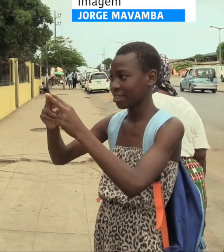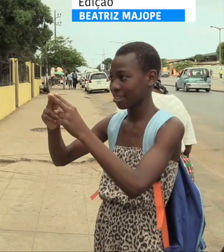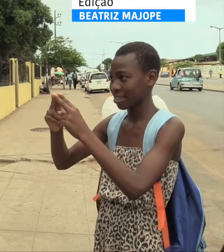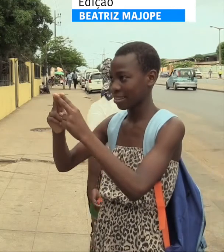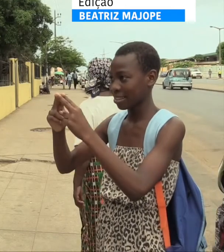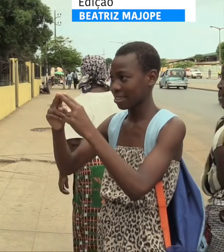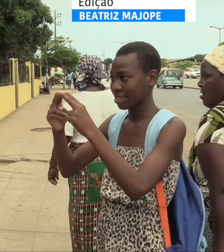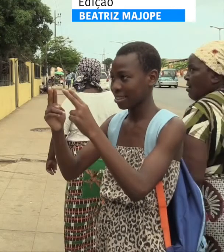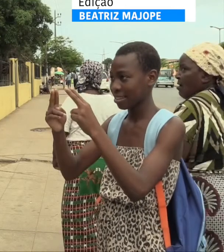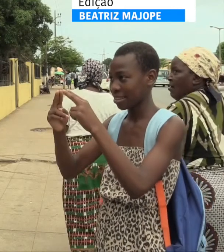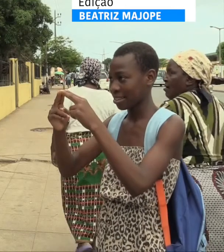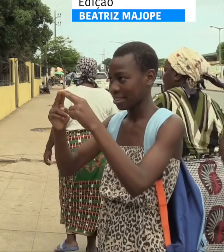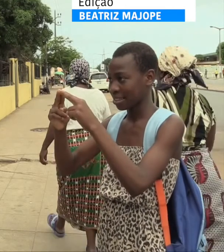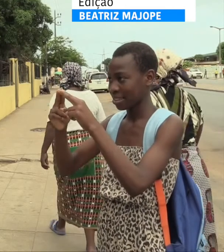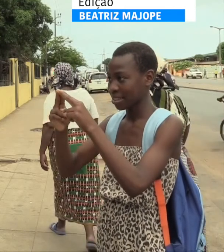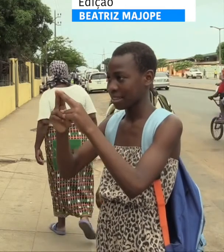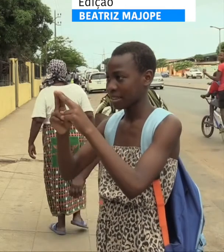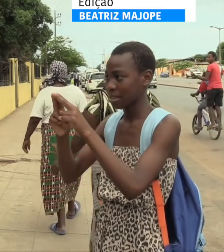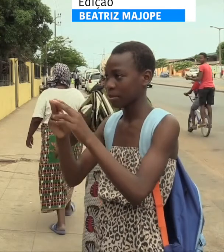E-mail.